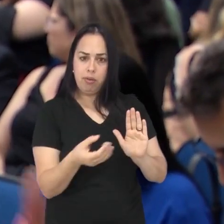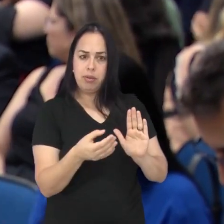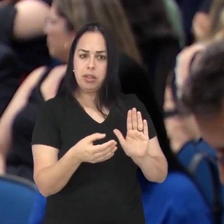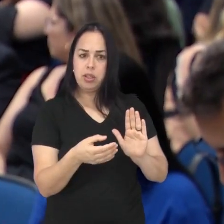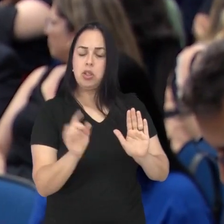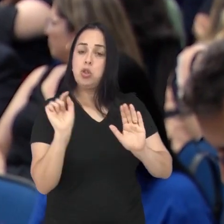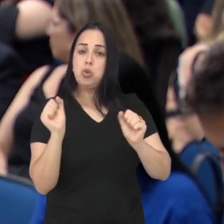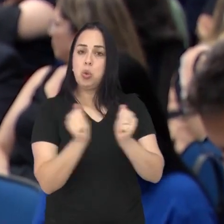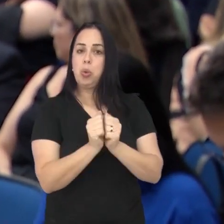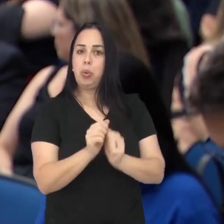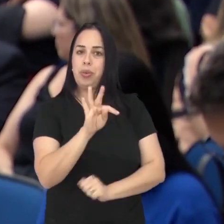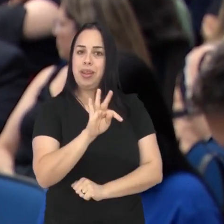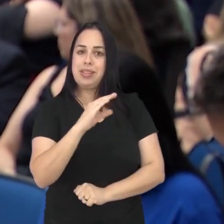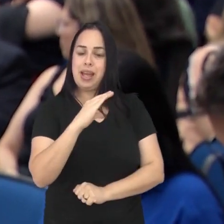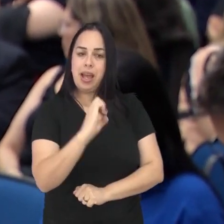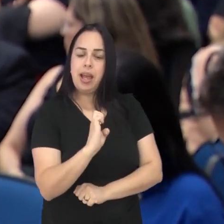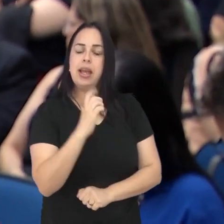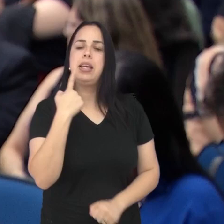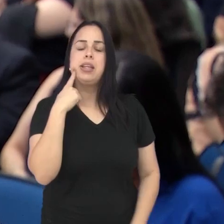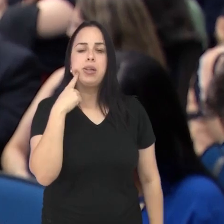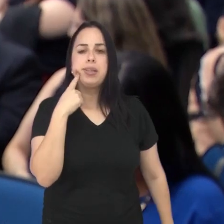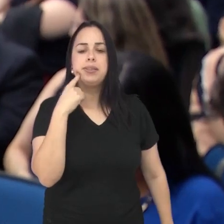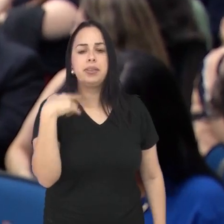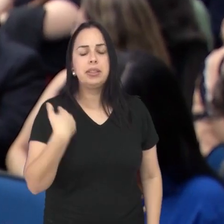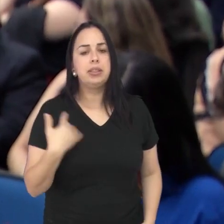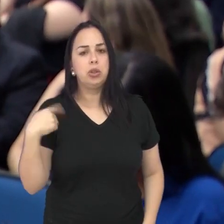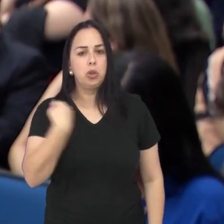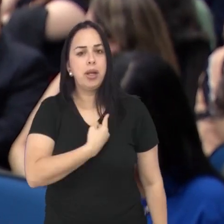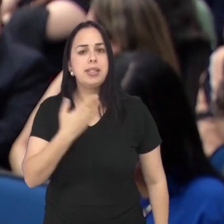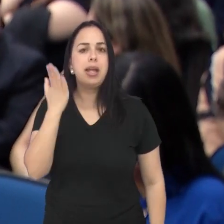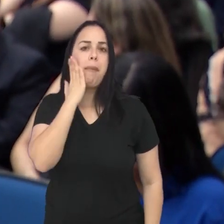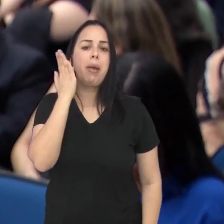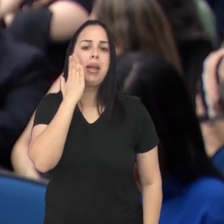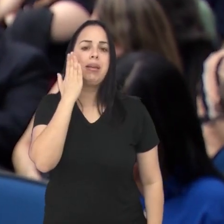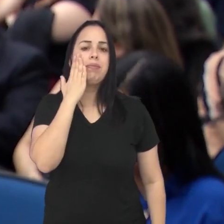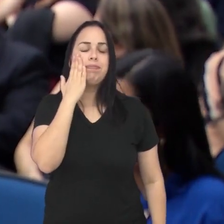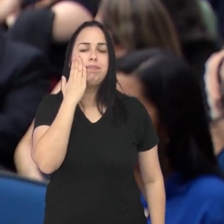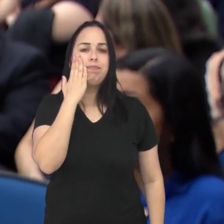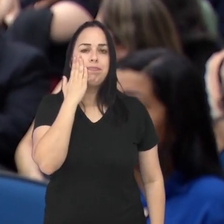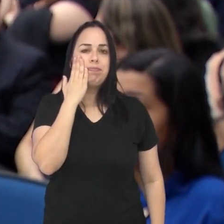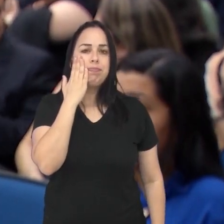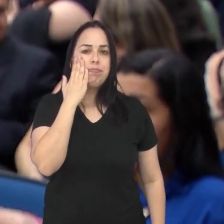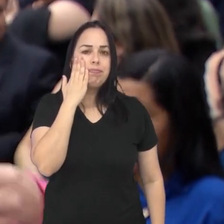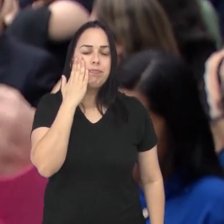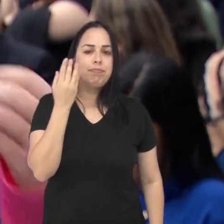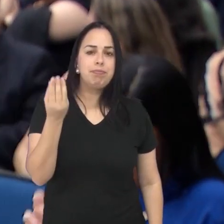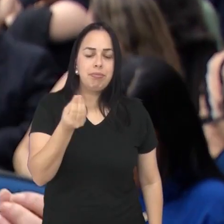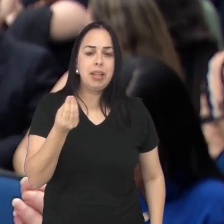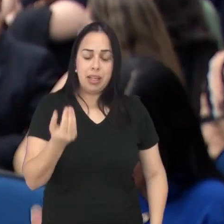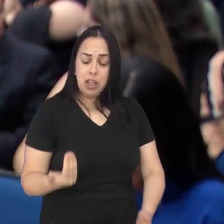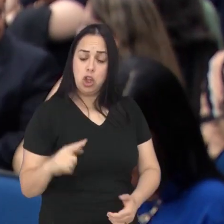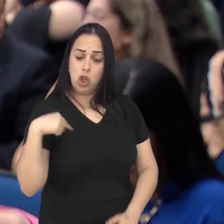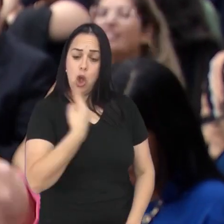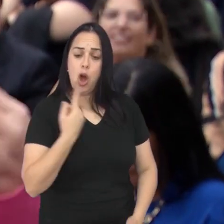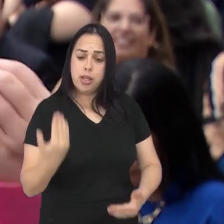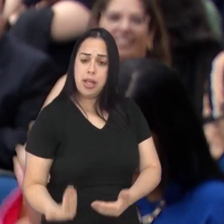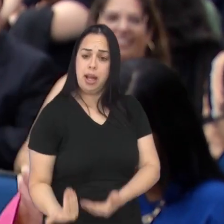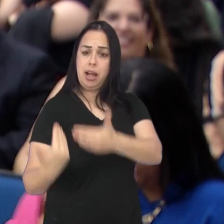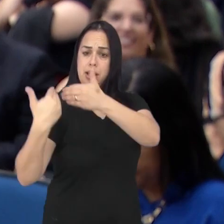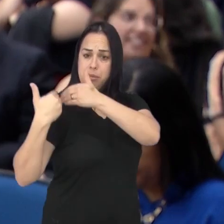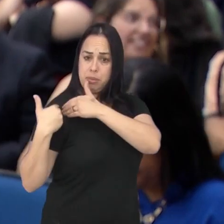as regras, perante o Tribunal de Contas e nos reafirmarmos como agente político, reafirmar, na verdade, a